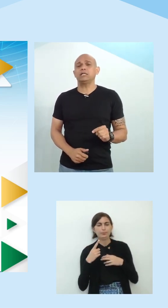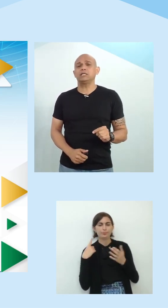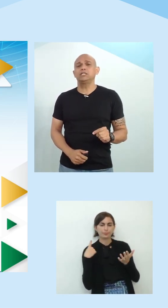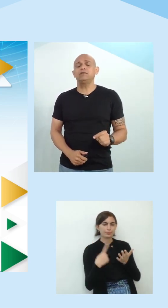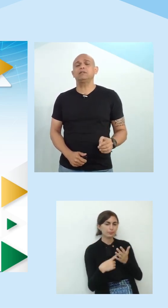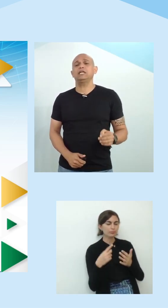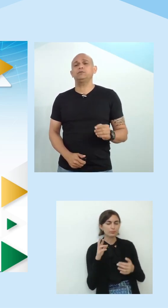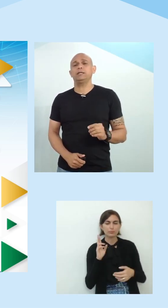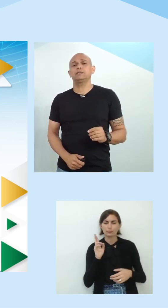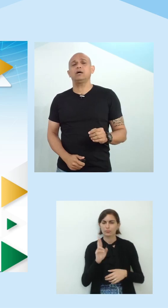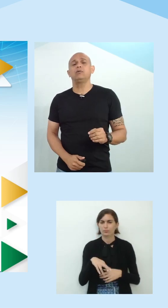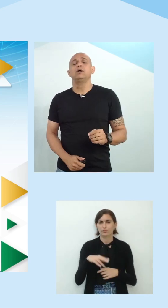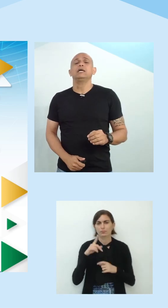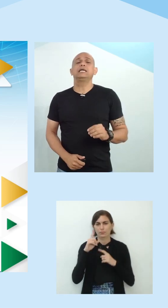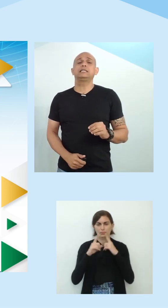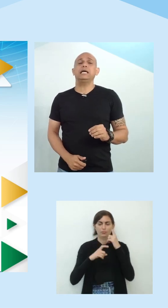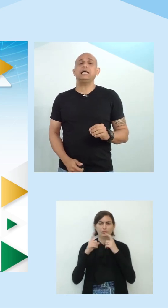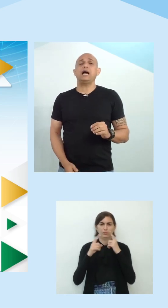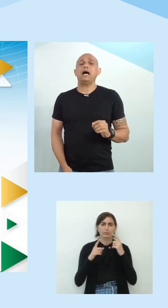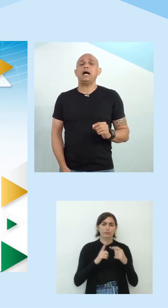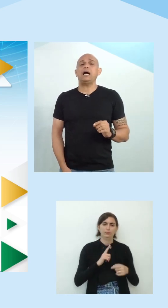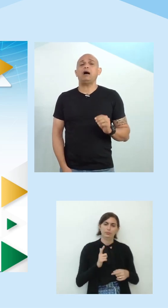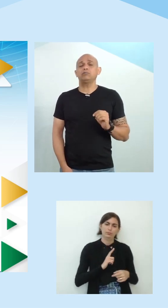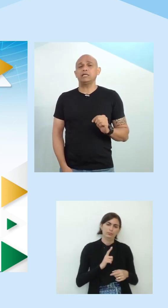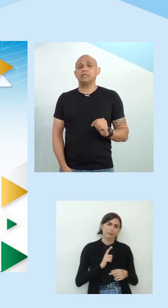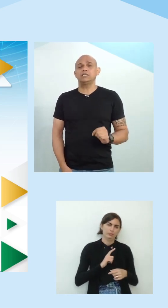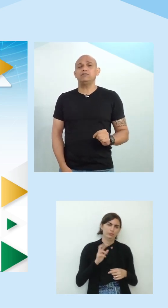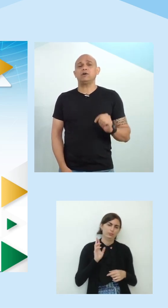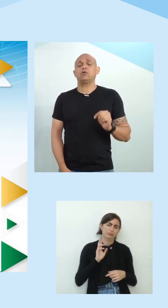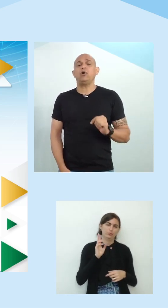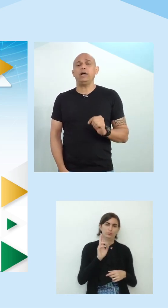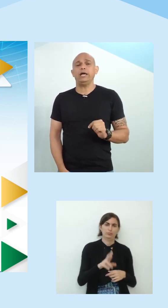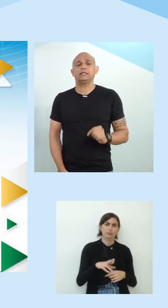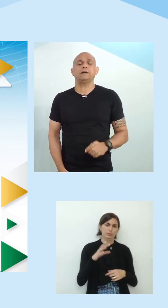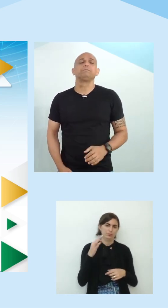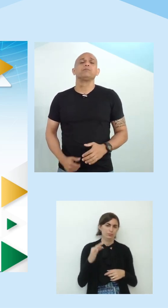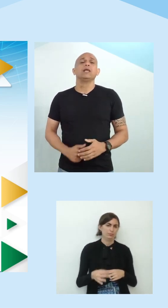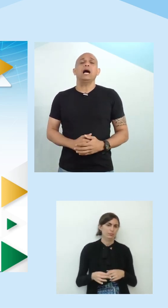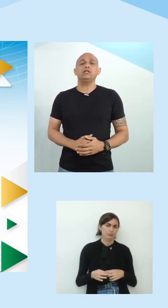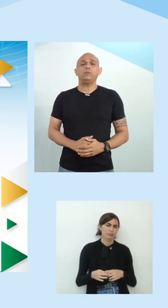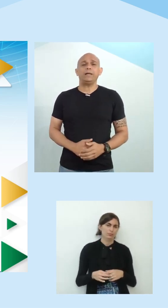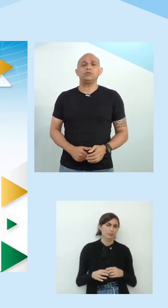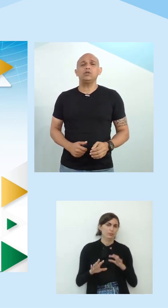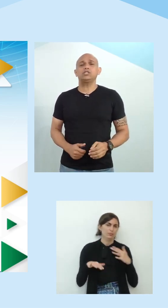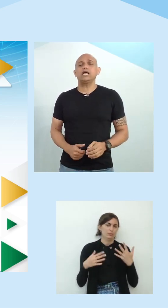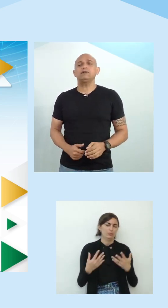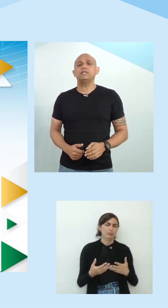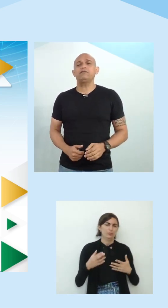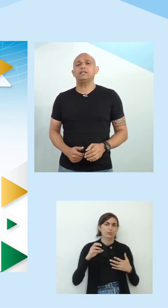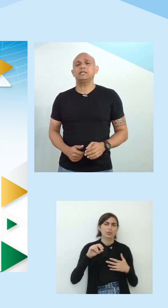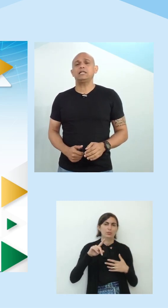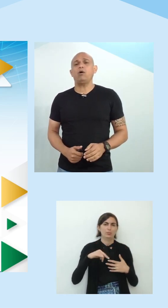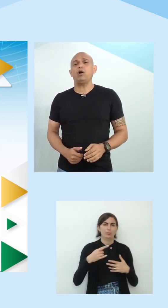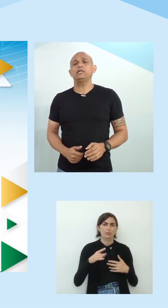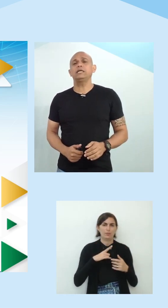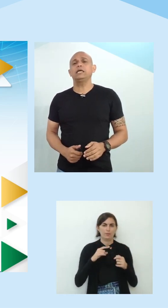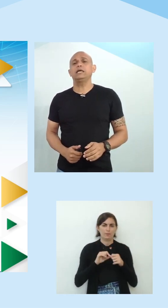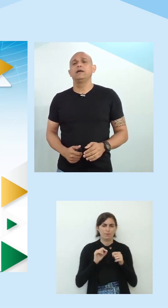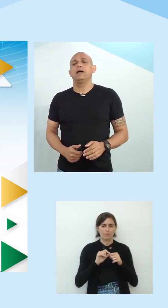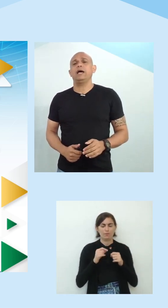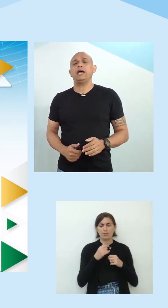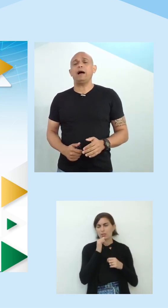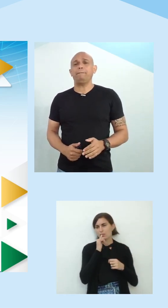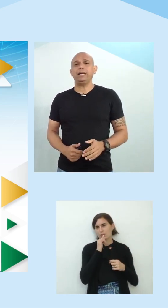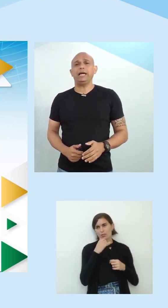marque a alternativa da expressão que tem a alternativa correta. As operações que devem ser feitas na ordem